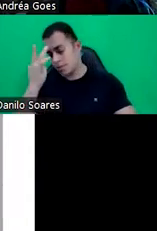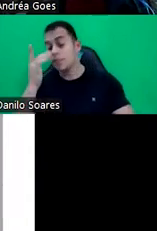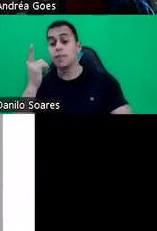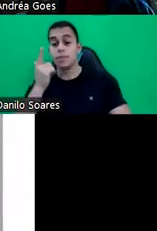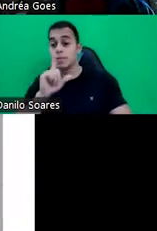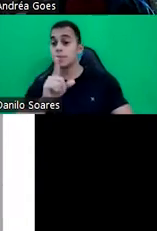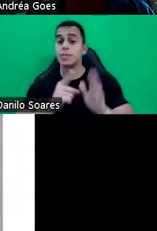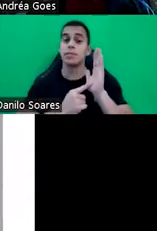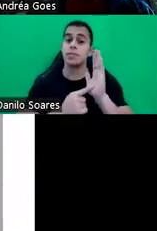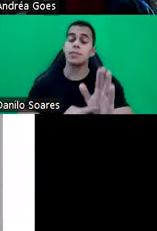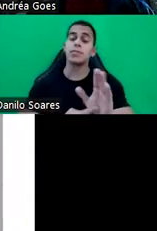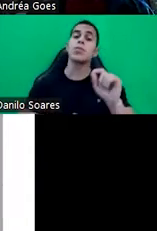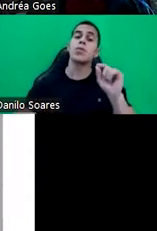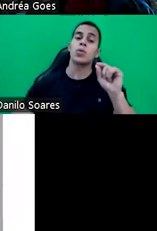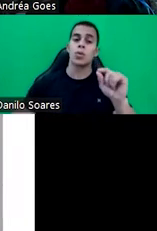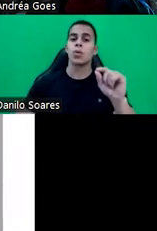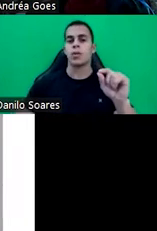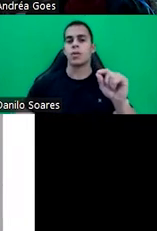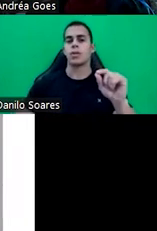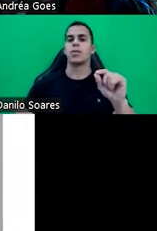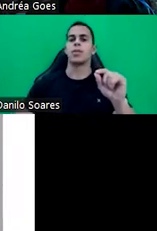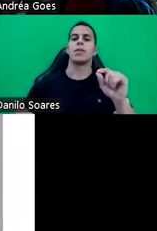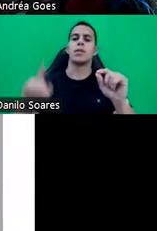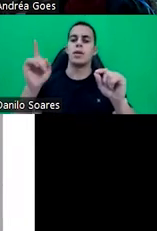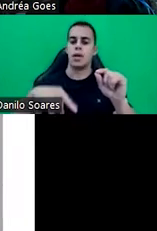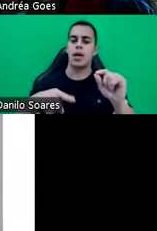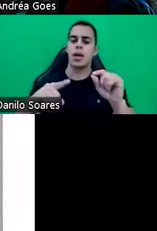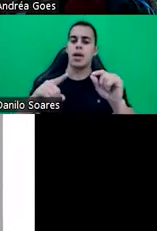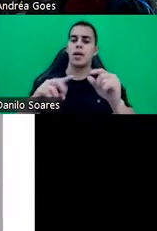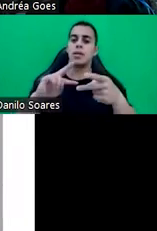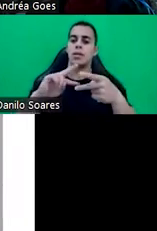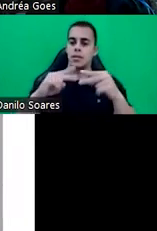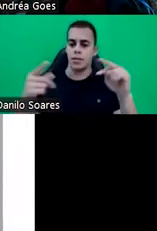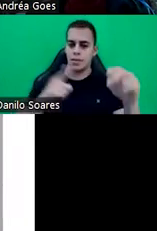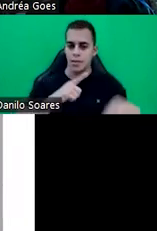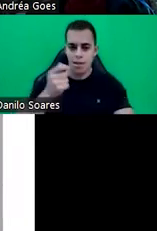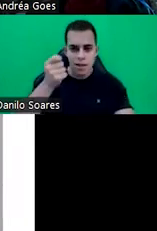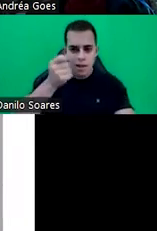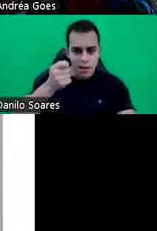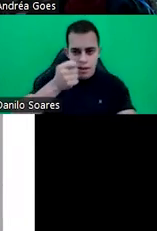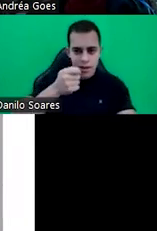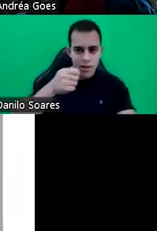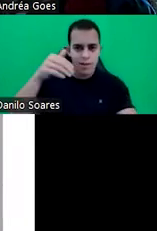mostrar aqui, desde da molécula de DNA lá embaixo, onde está a lupa, ou seja, a